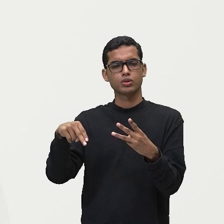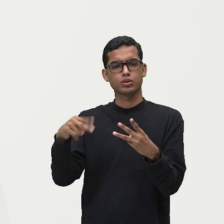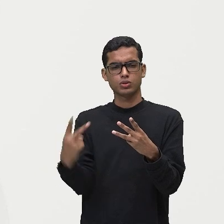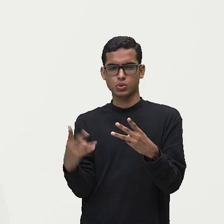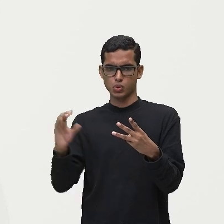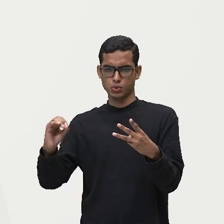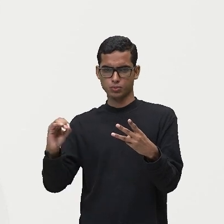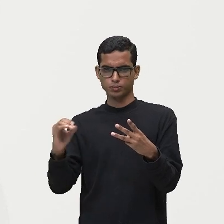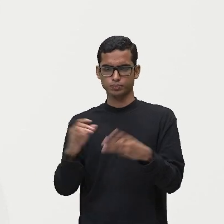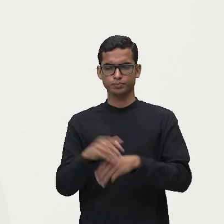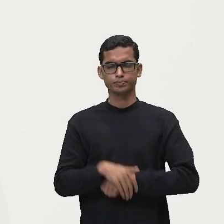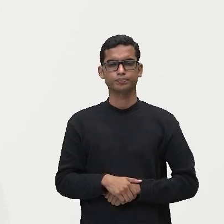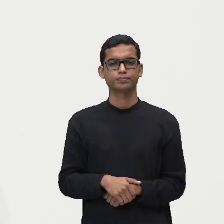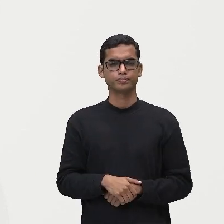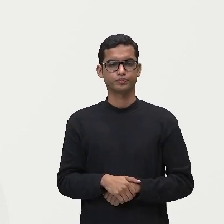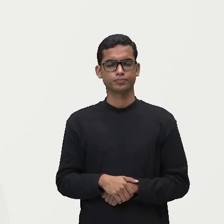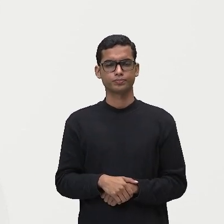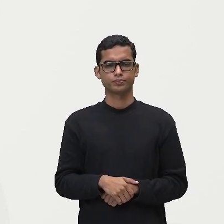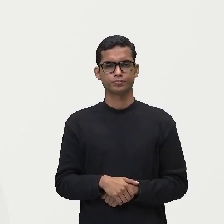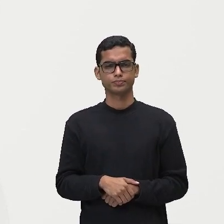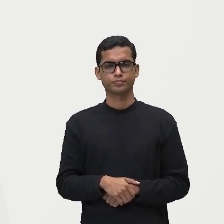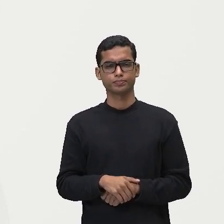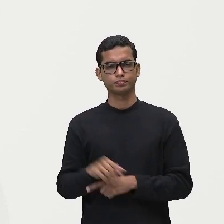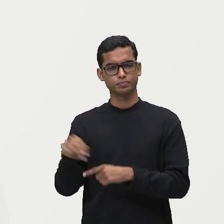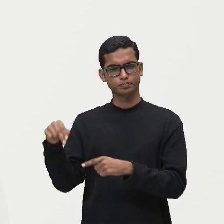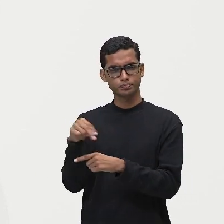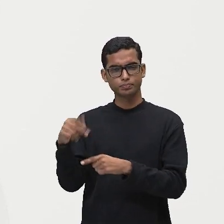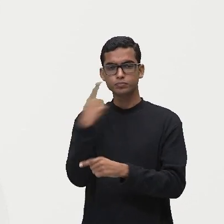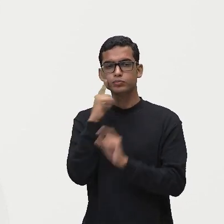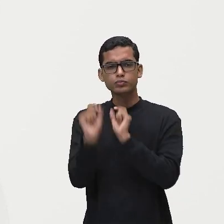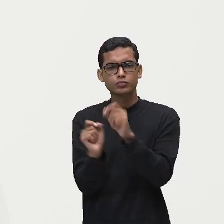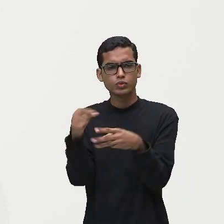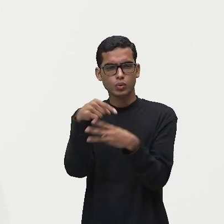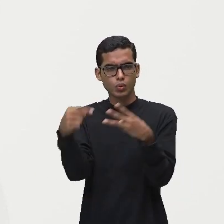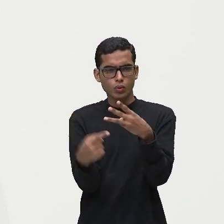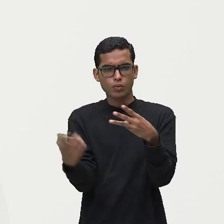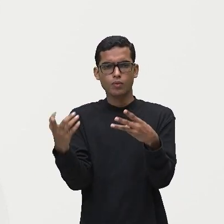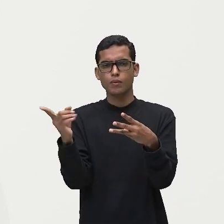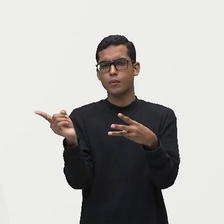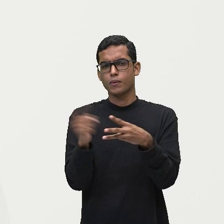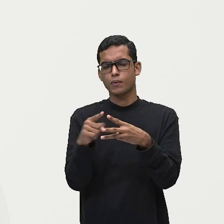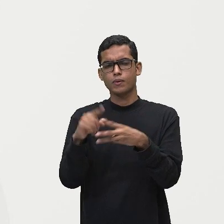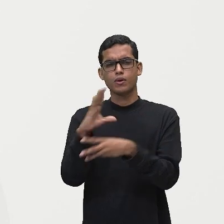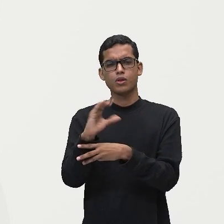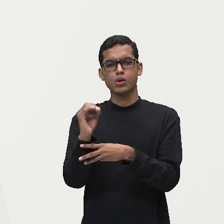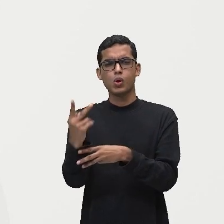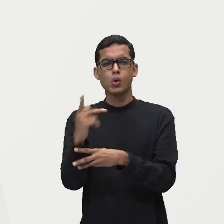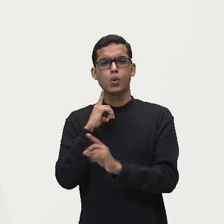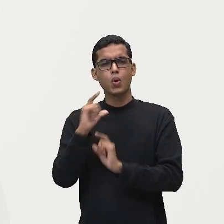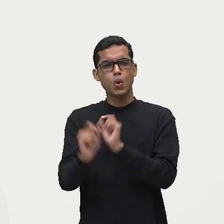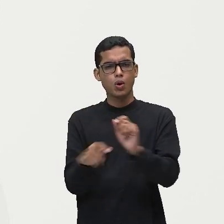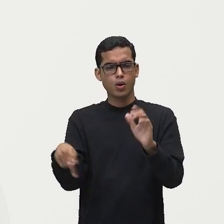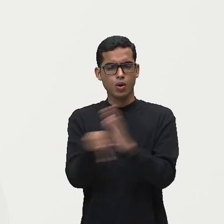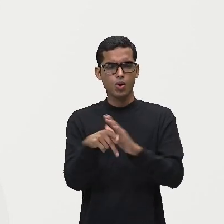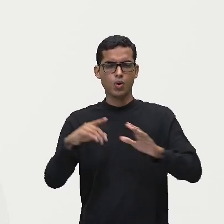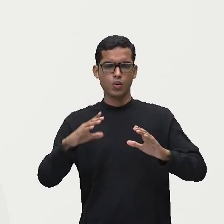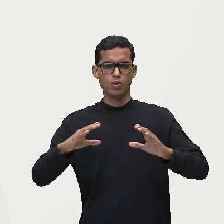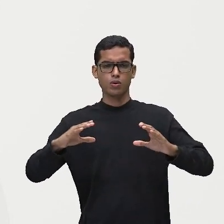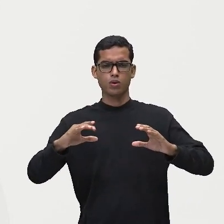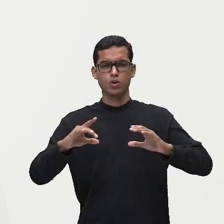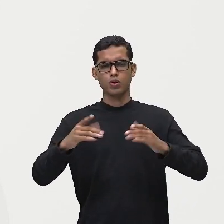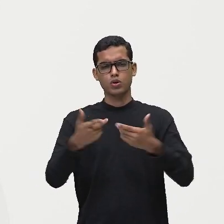caso do gás carbônico, é a queima de combustíveis e queimada.